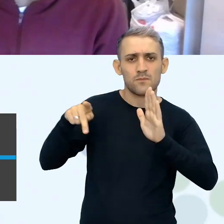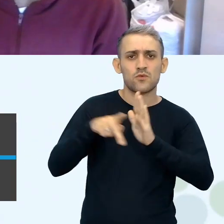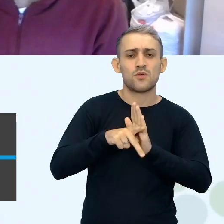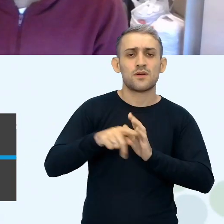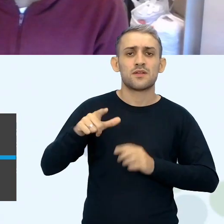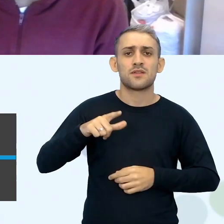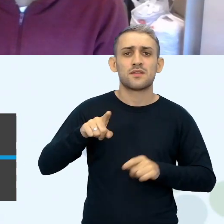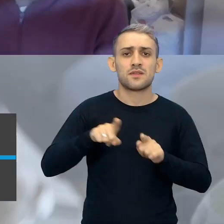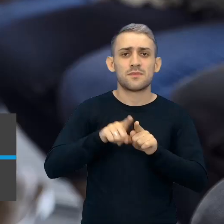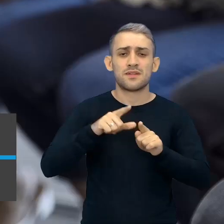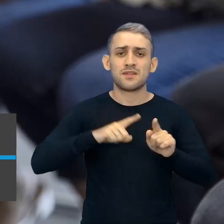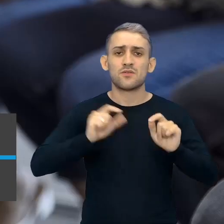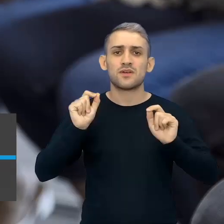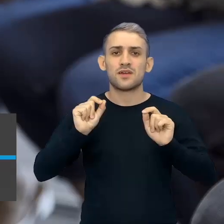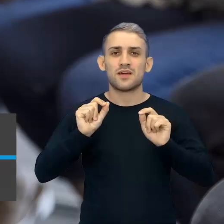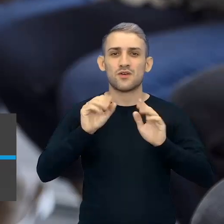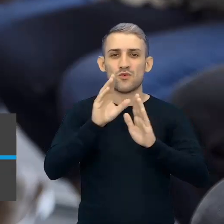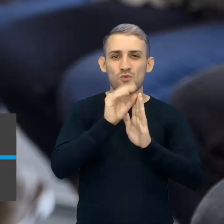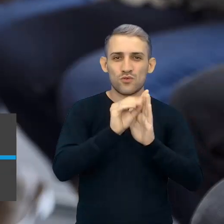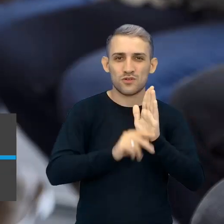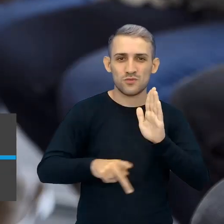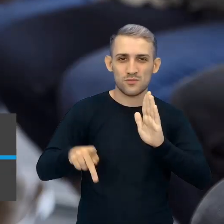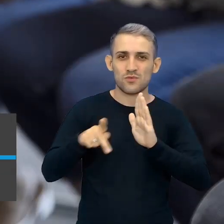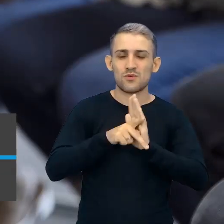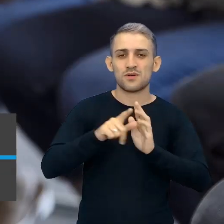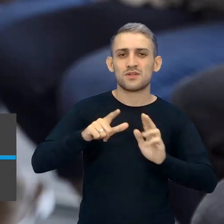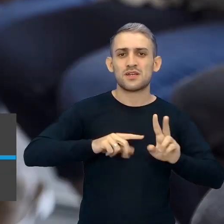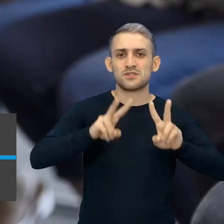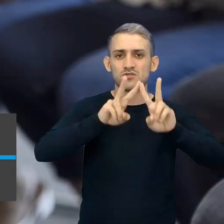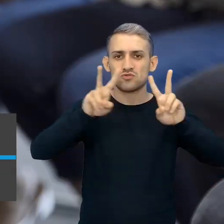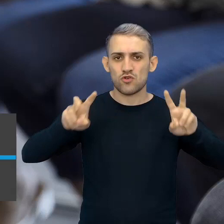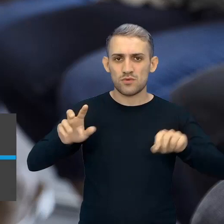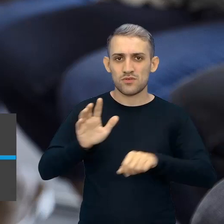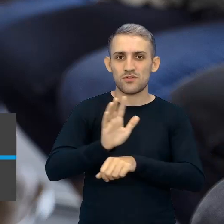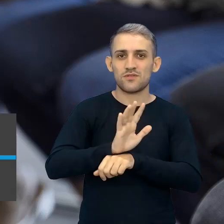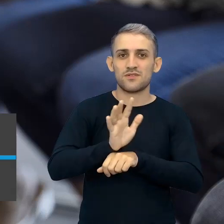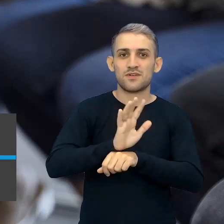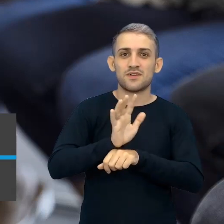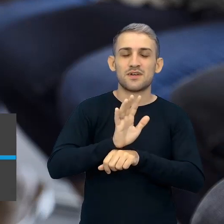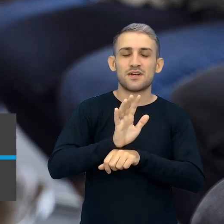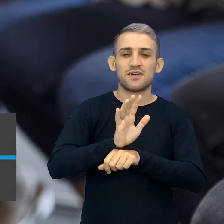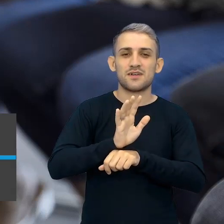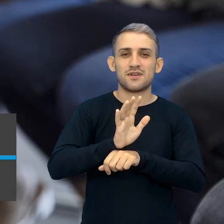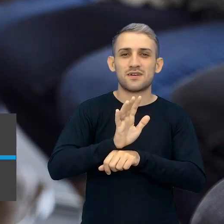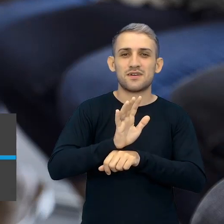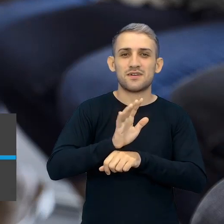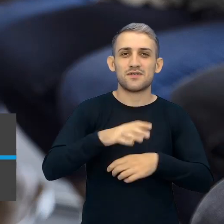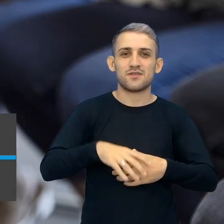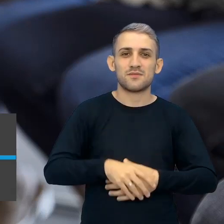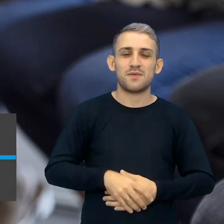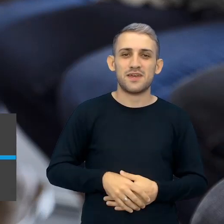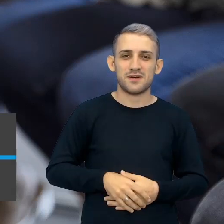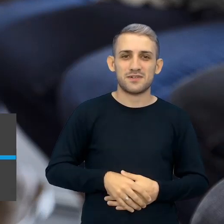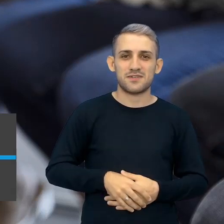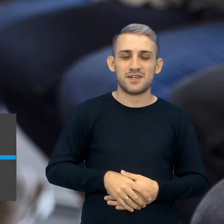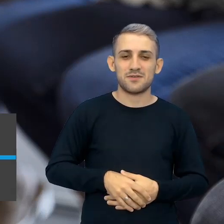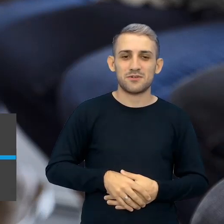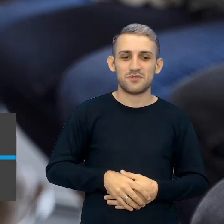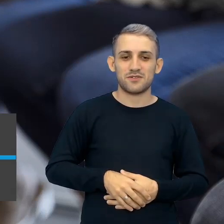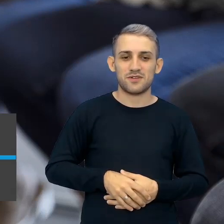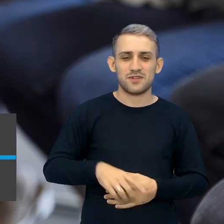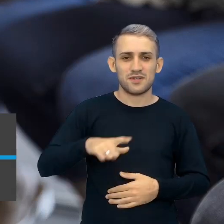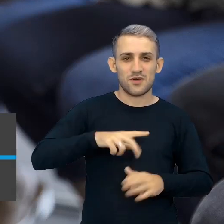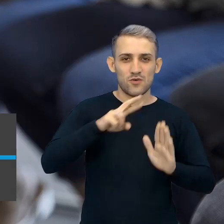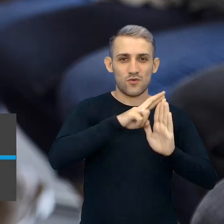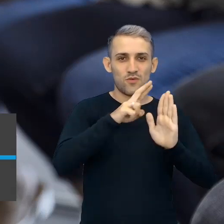traga conteúdo, que é falar sobre aquele filme que ele quer resenhar, né? Nesse caso do roteiro, eu trouxe